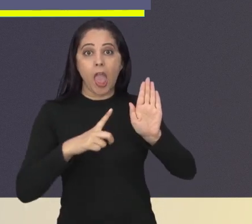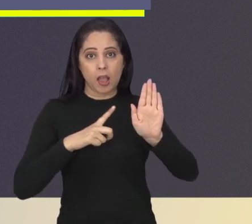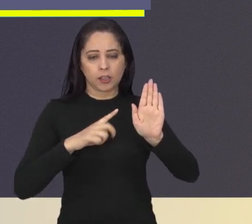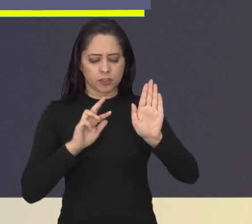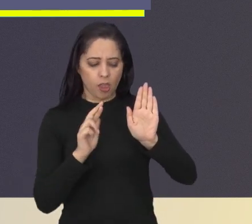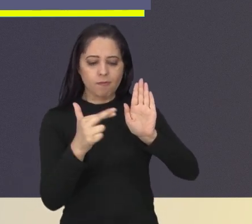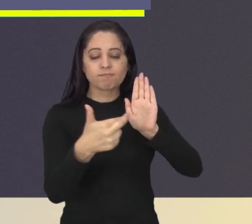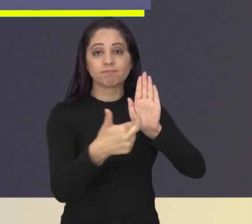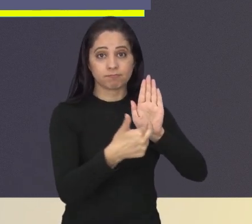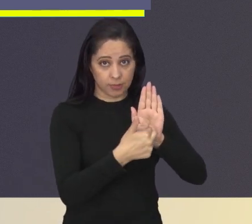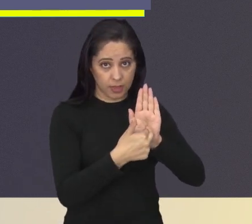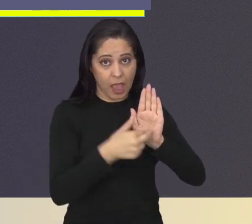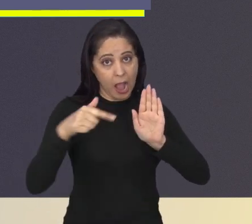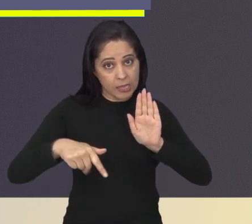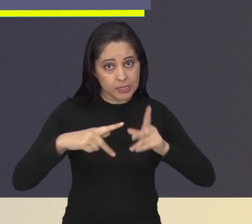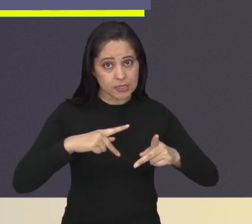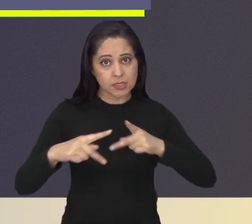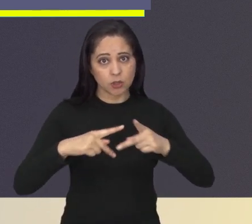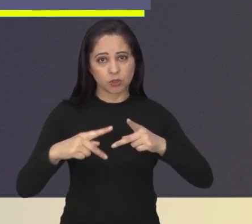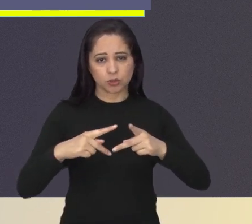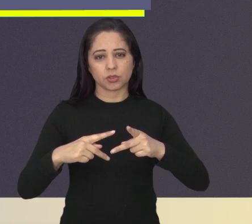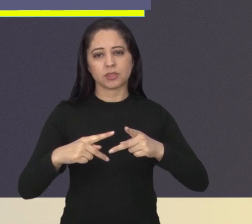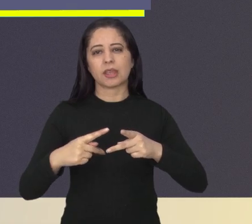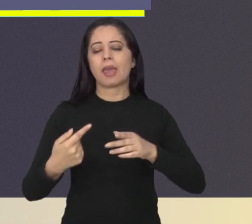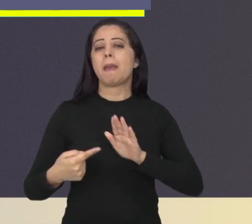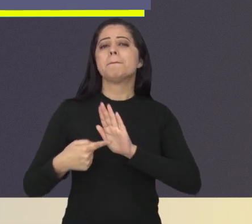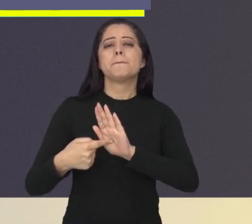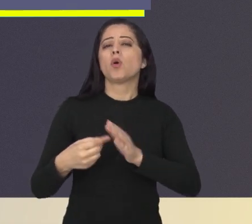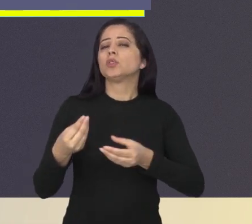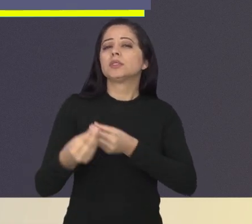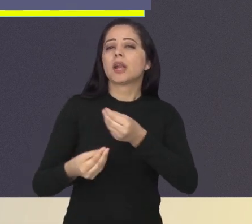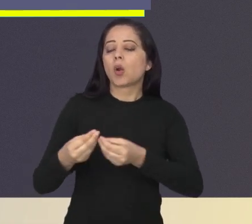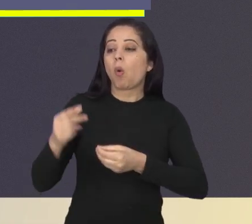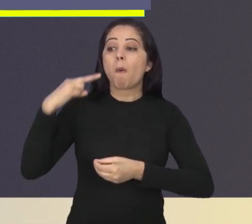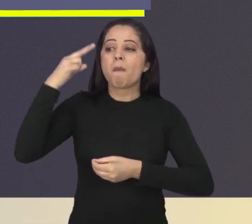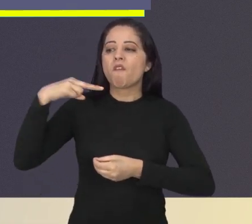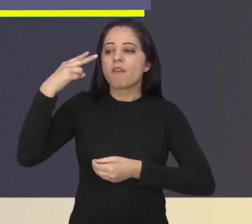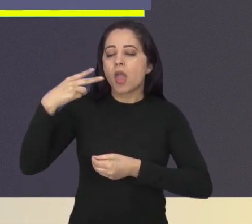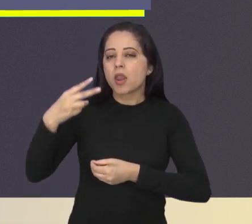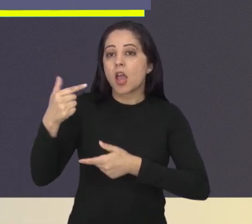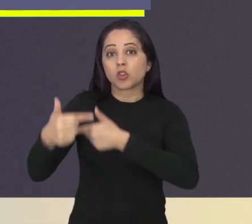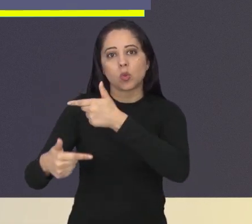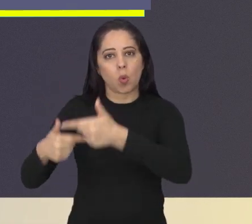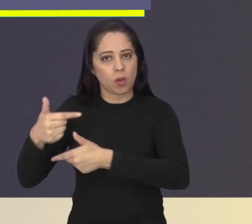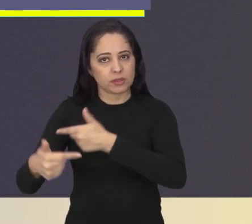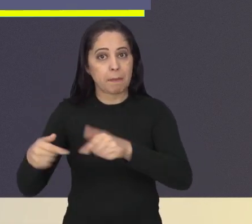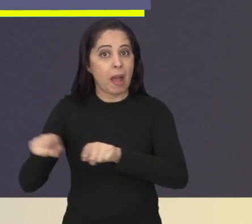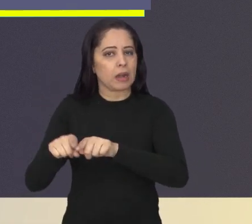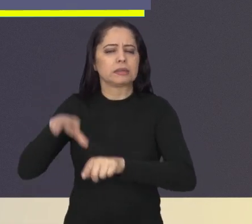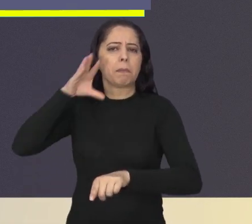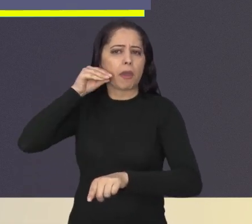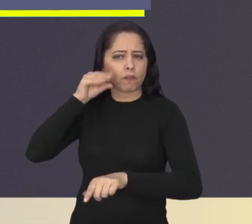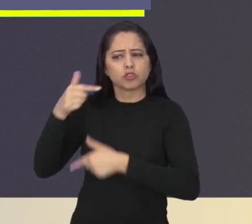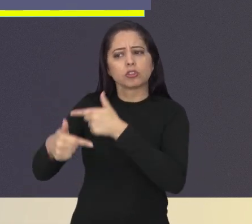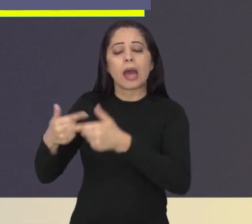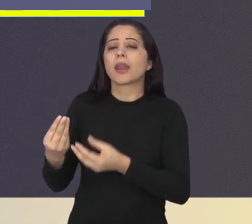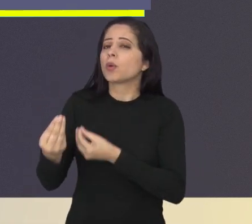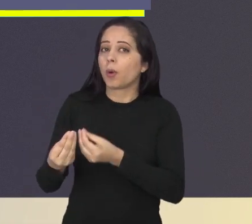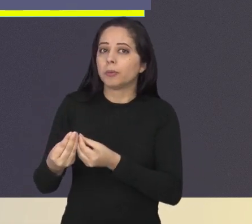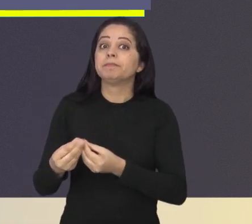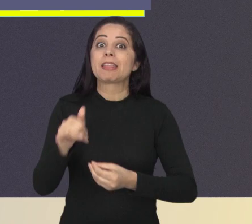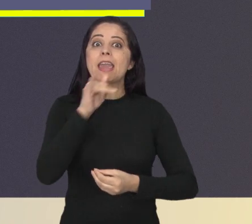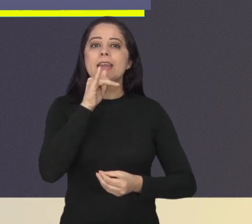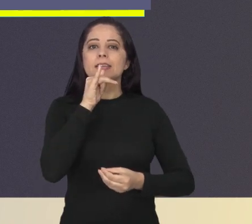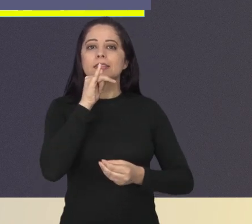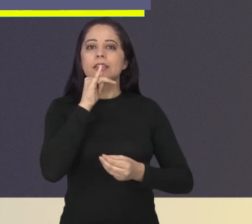do Legislativo, aqui de São José, regulamenta o trabalho dos vereadores e de toda a casa, como, por exemplo, como